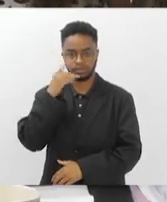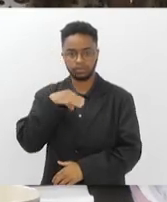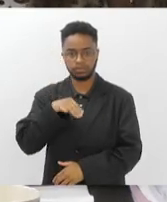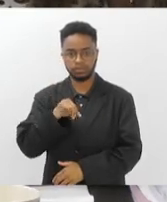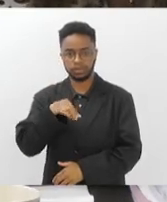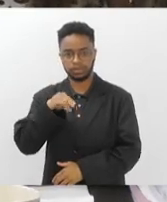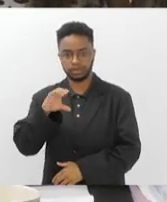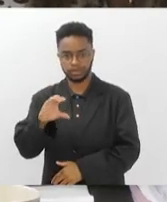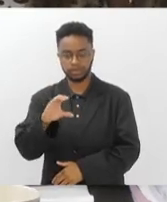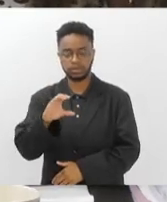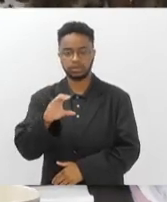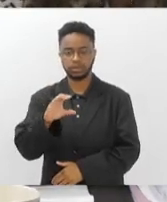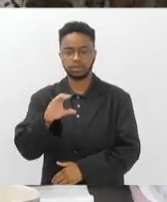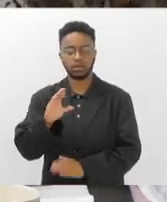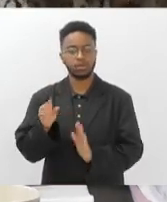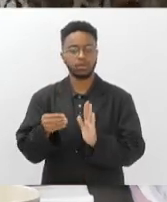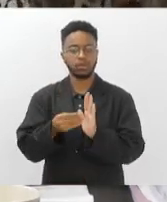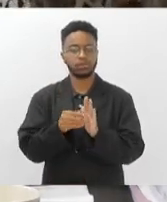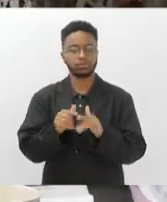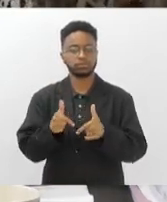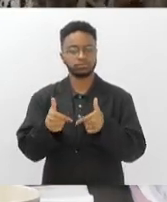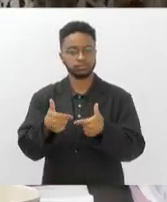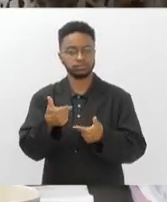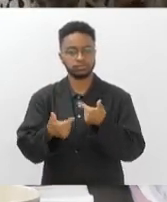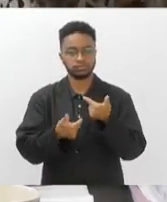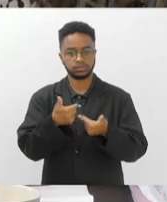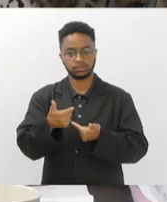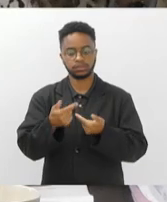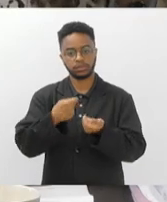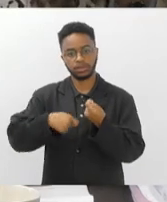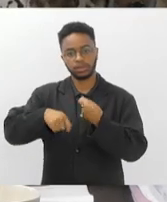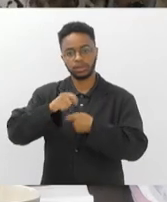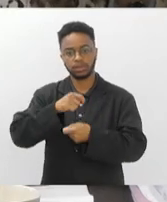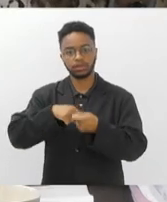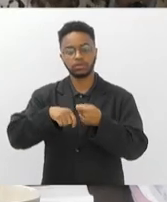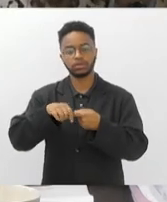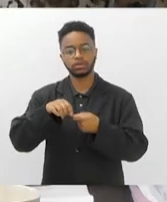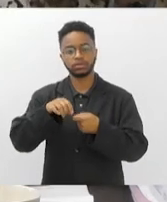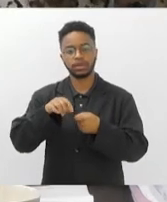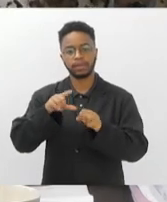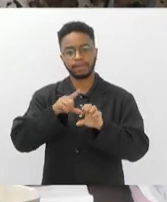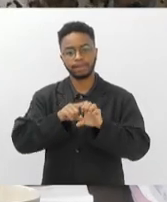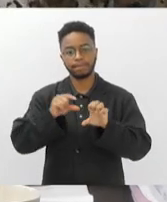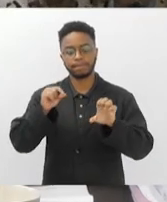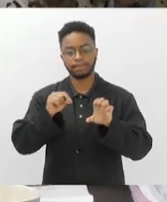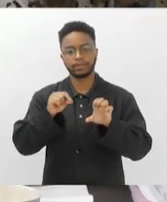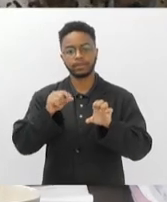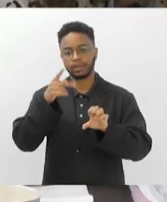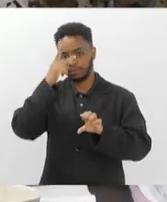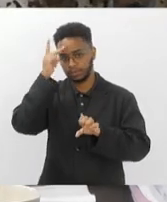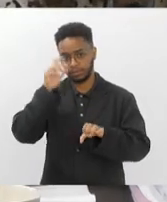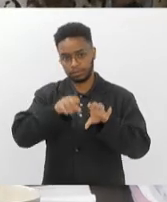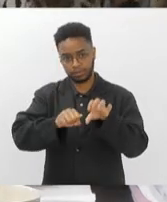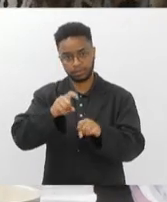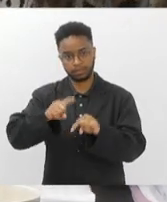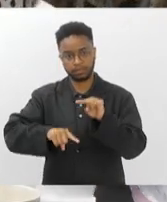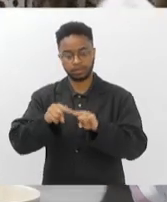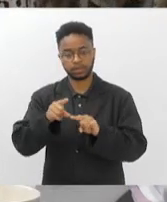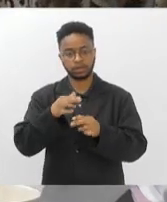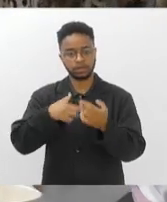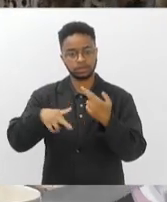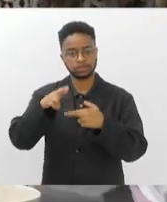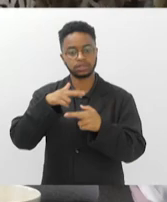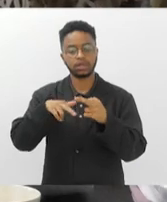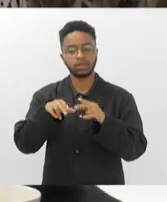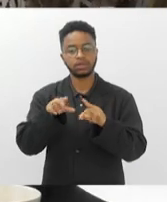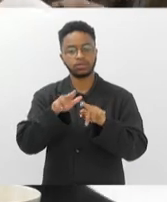Mink, que acrescenta as atividades econômicas exercidas exclusivamente por empreendimentos de catadores de materiais recicláveis como